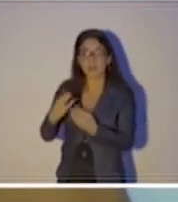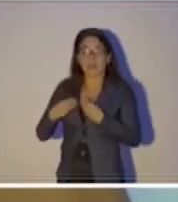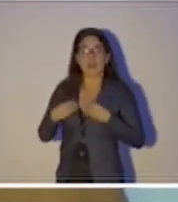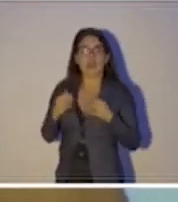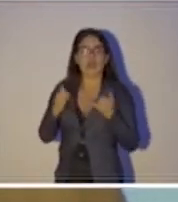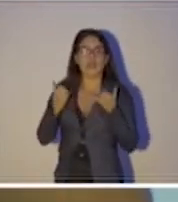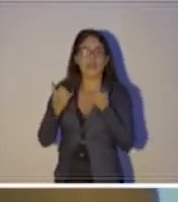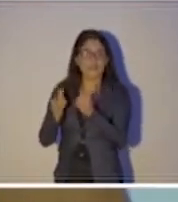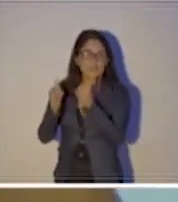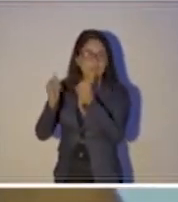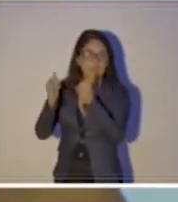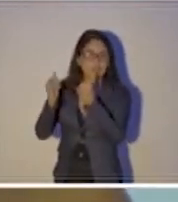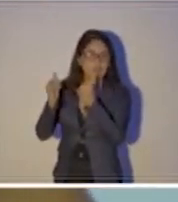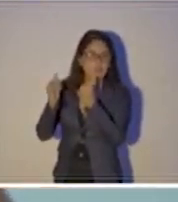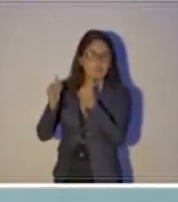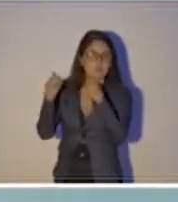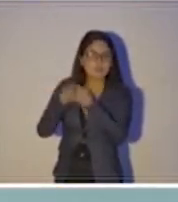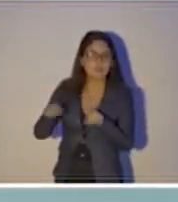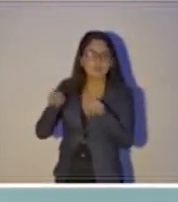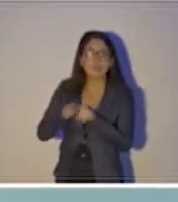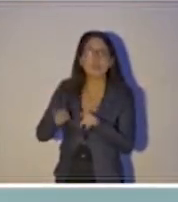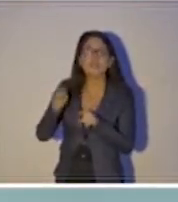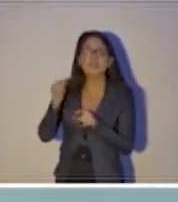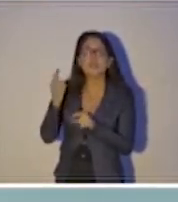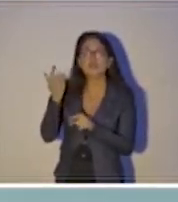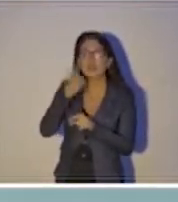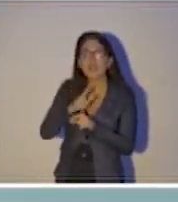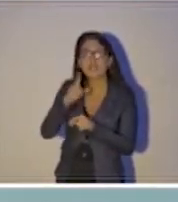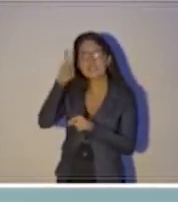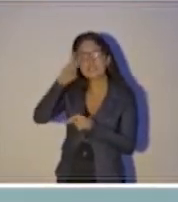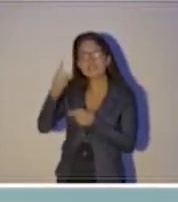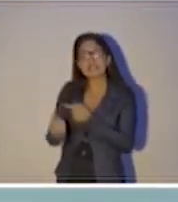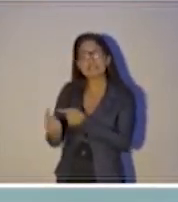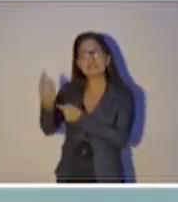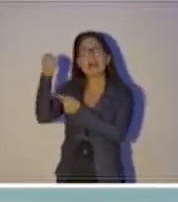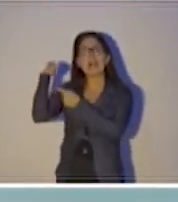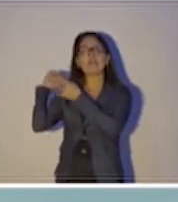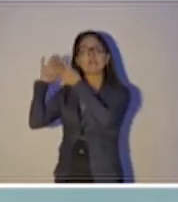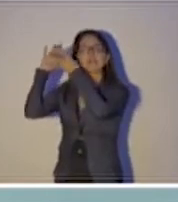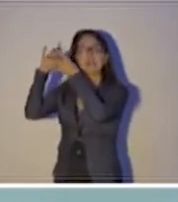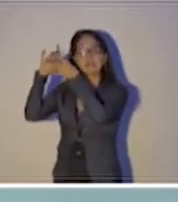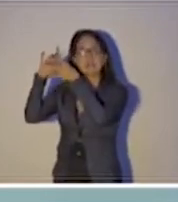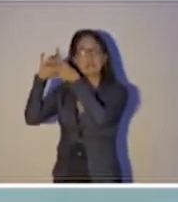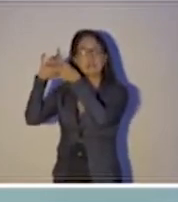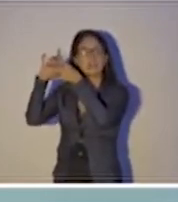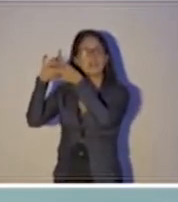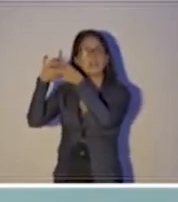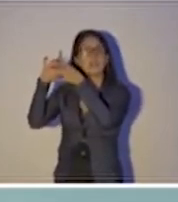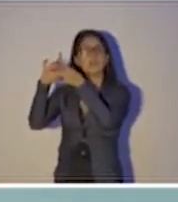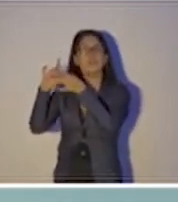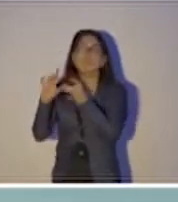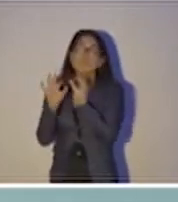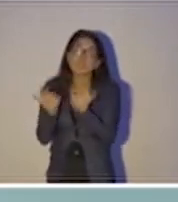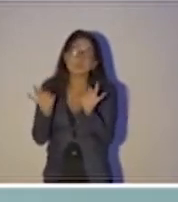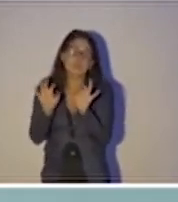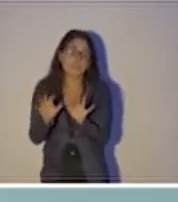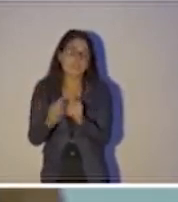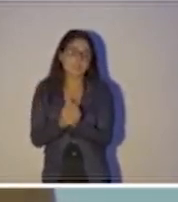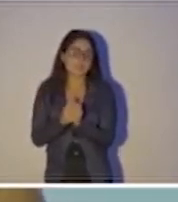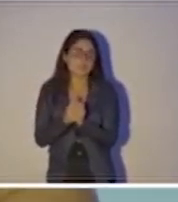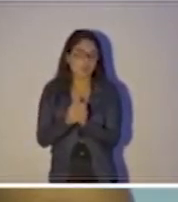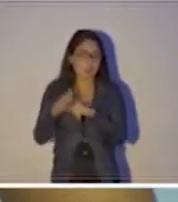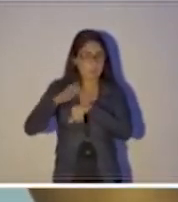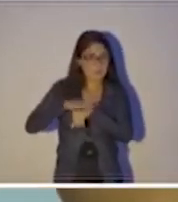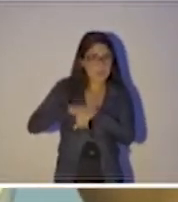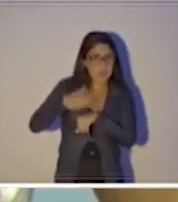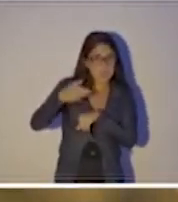que me faz, que me reconecta à memória dos que me antecederam. Simples assim. É chegada a hora. Me preparo,